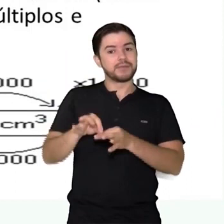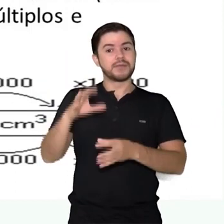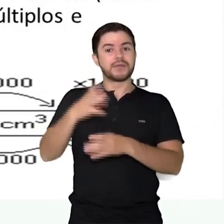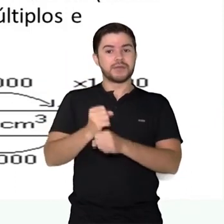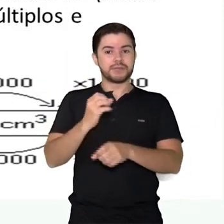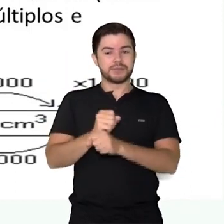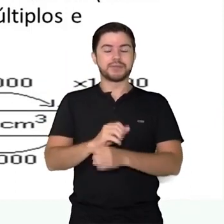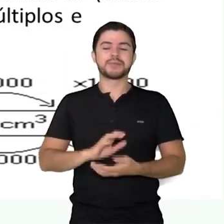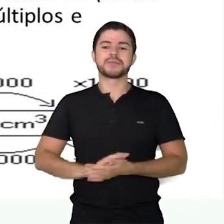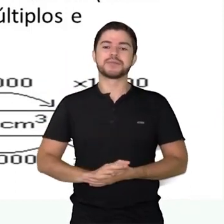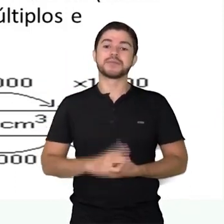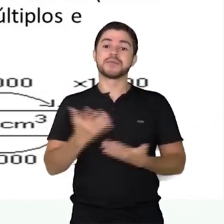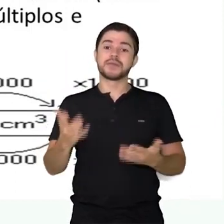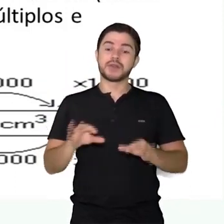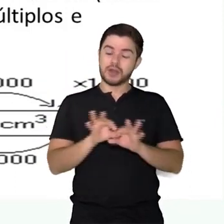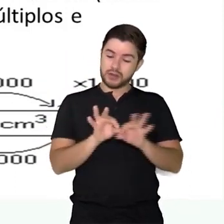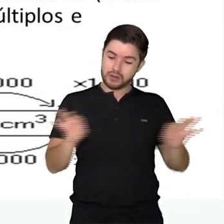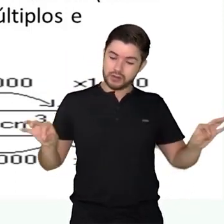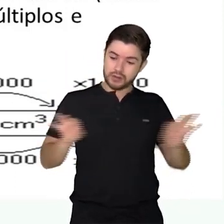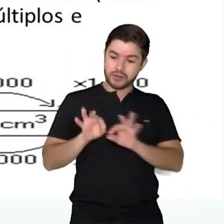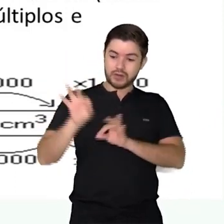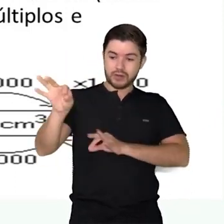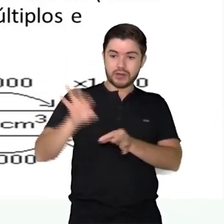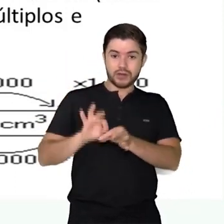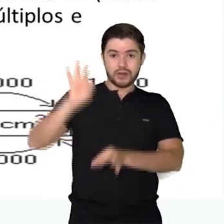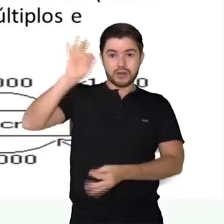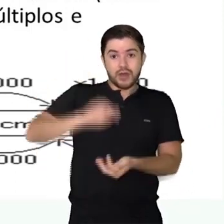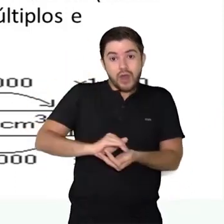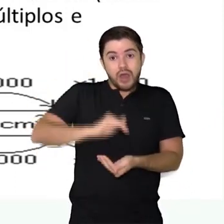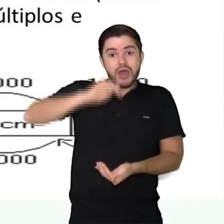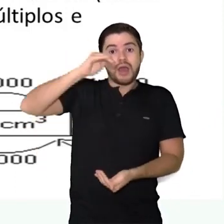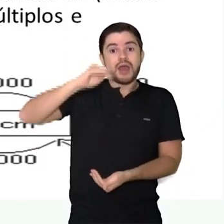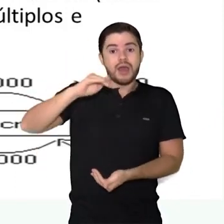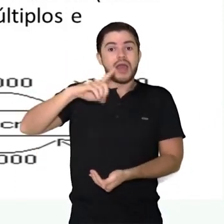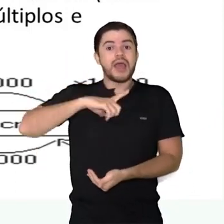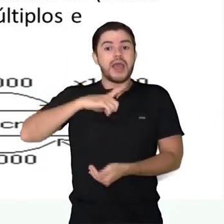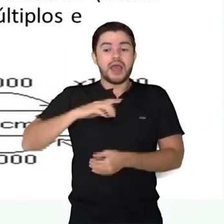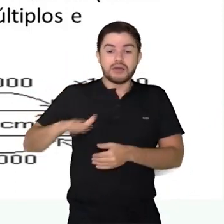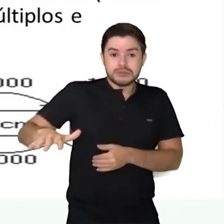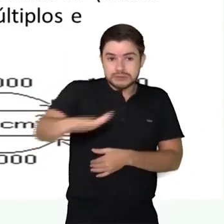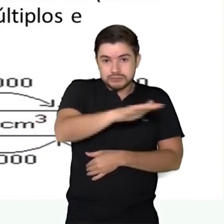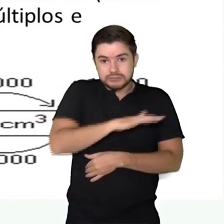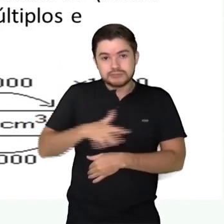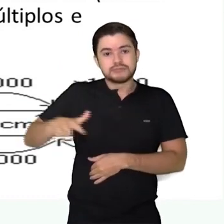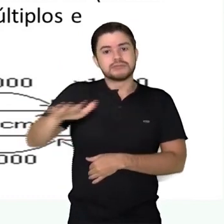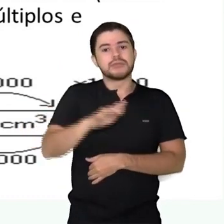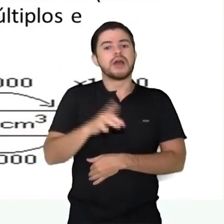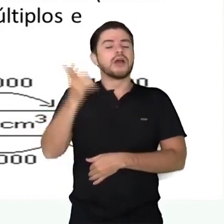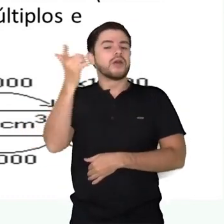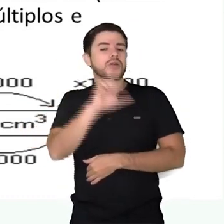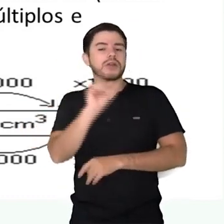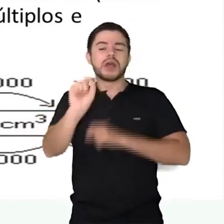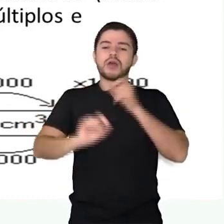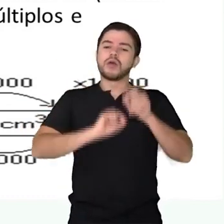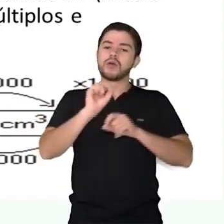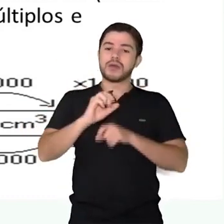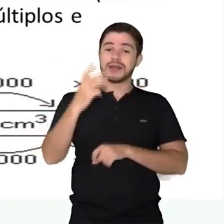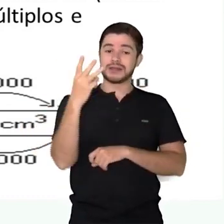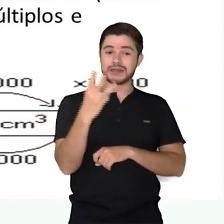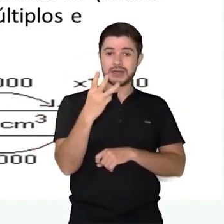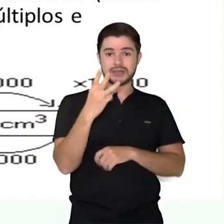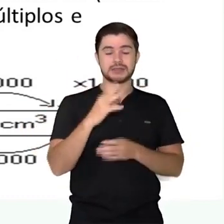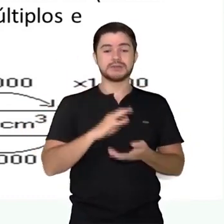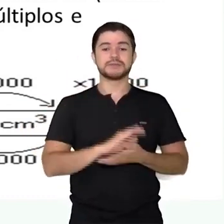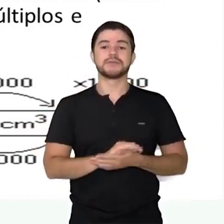volume é a medida de espaço ocupada por um corpo ou objeto, tá? E tem que ser tridimensional, 3